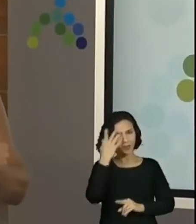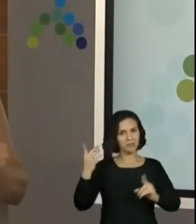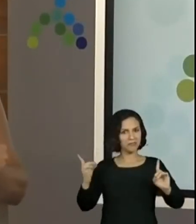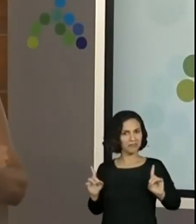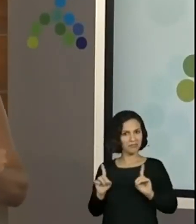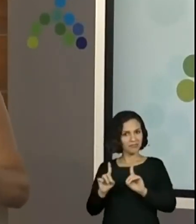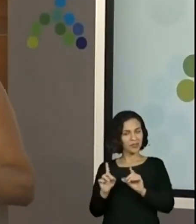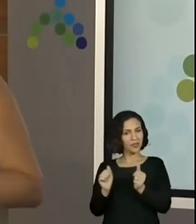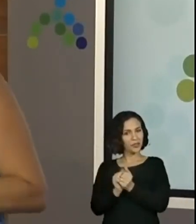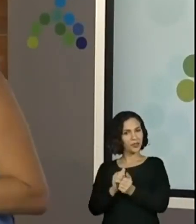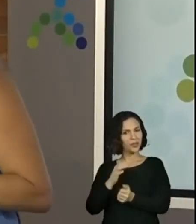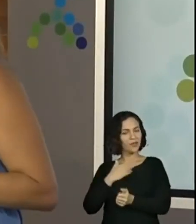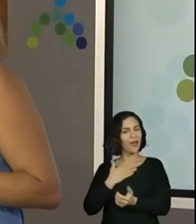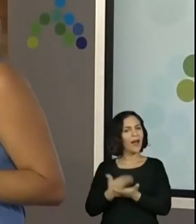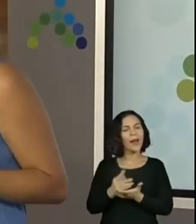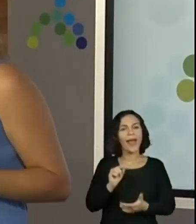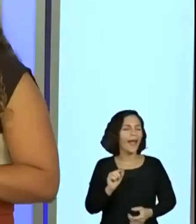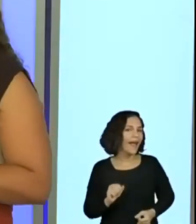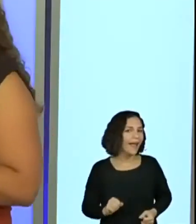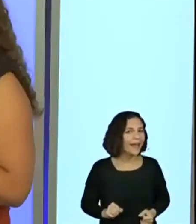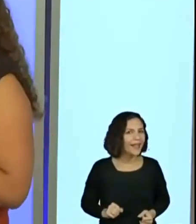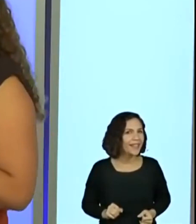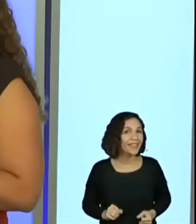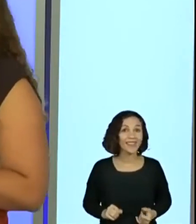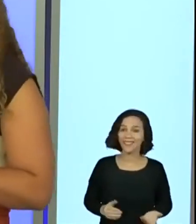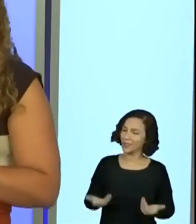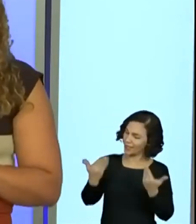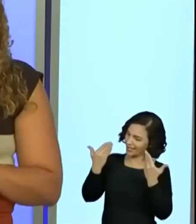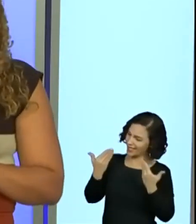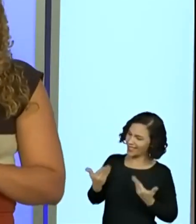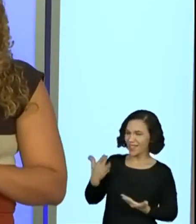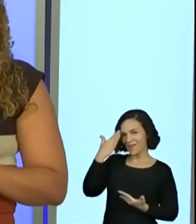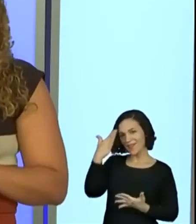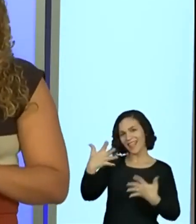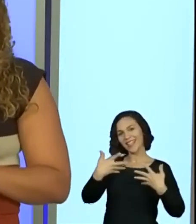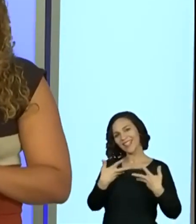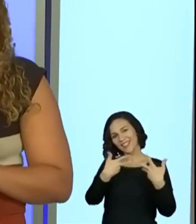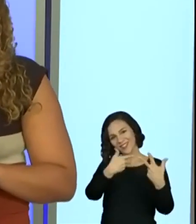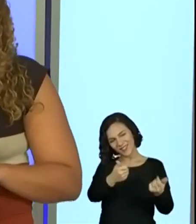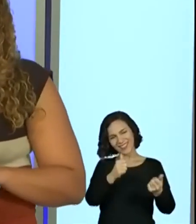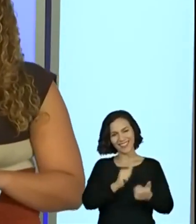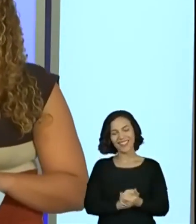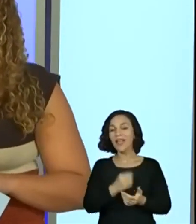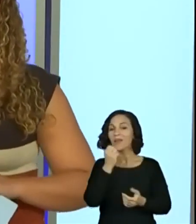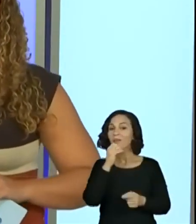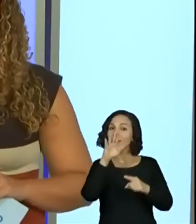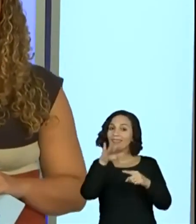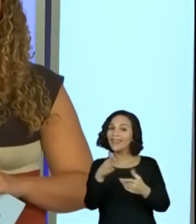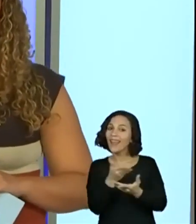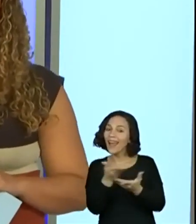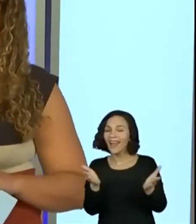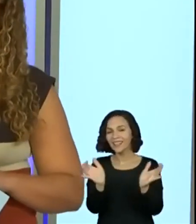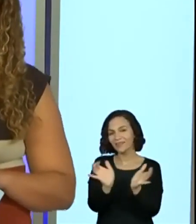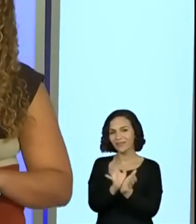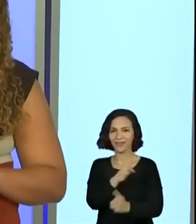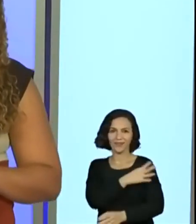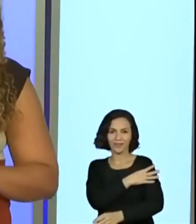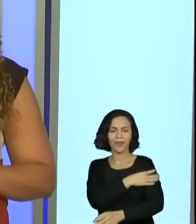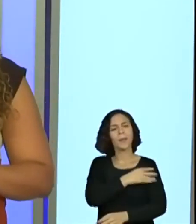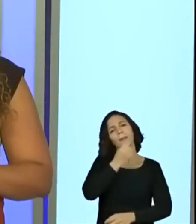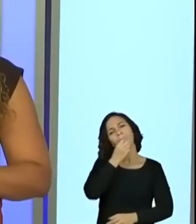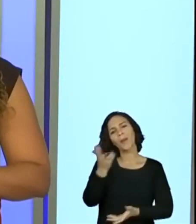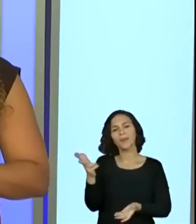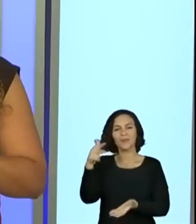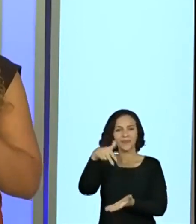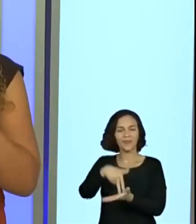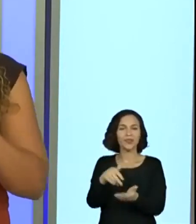me ajudar durante a aula. Quem é, quem é? Sou eu, obrigada pelo convite. E aí, boa tarde, galerinha do quarto ano. Que bom estar aqui